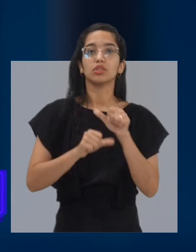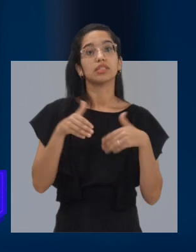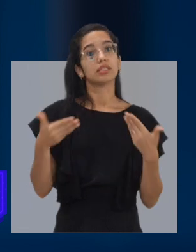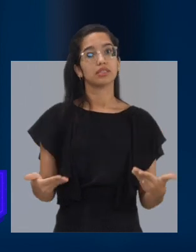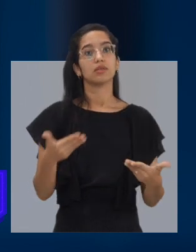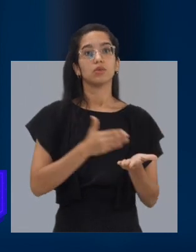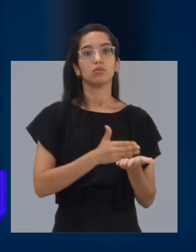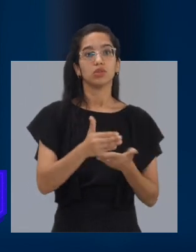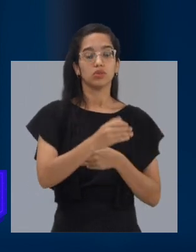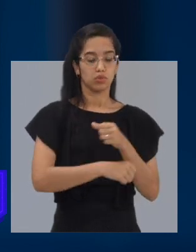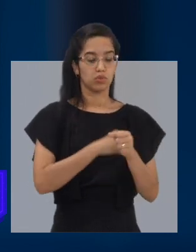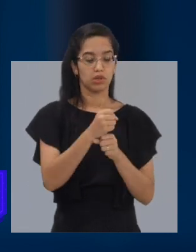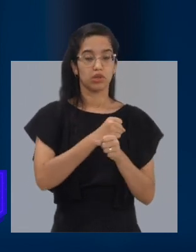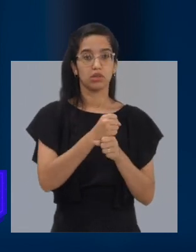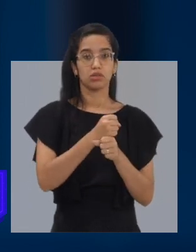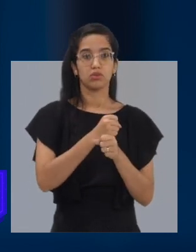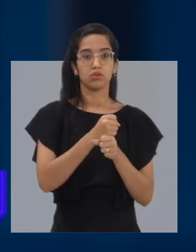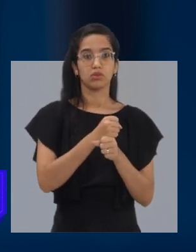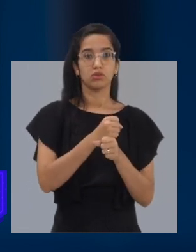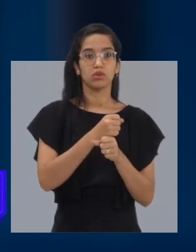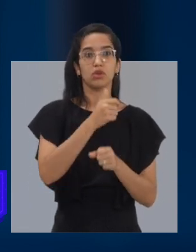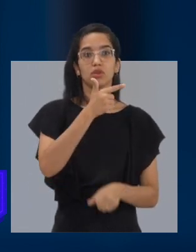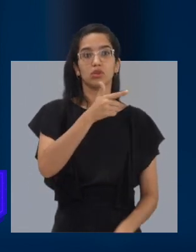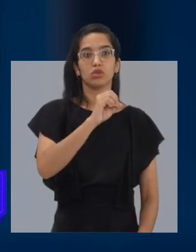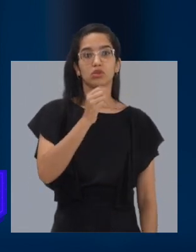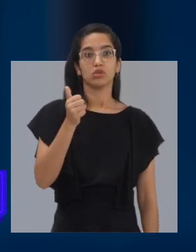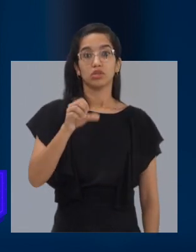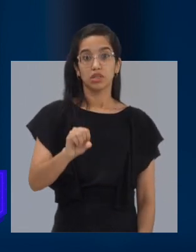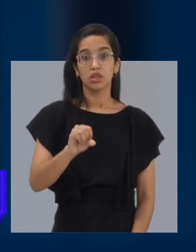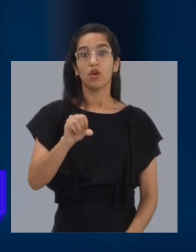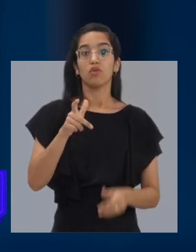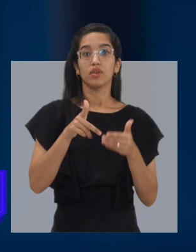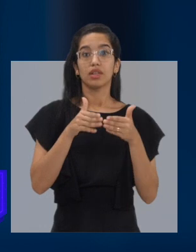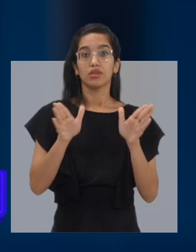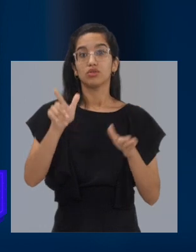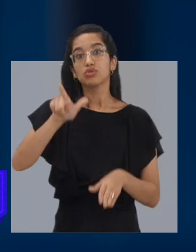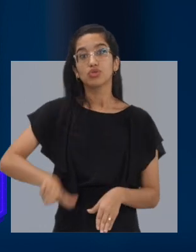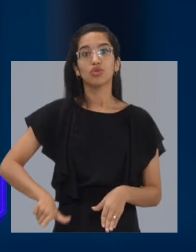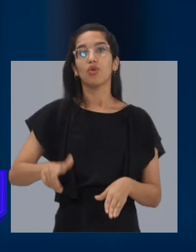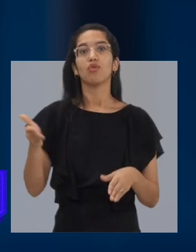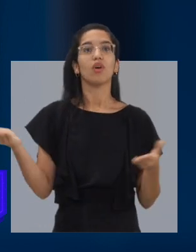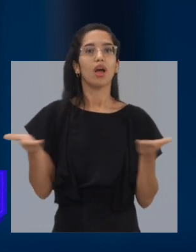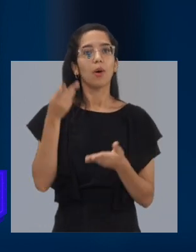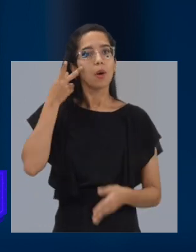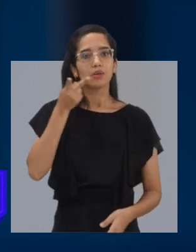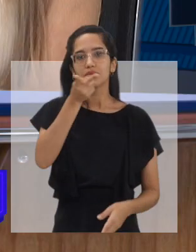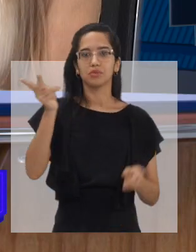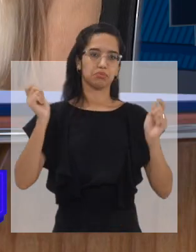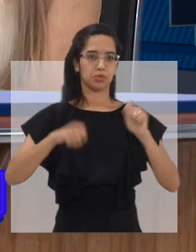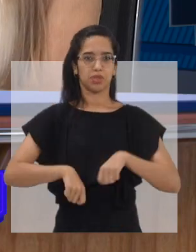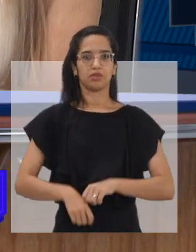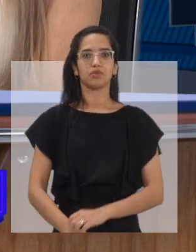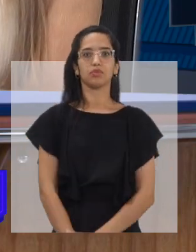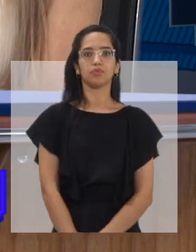2019, quando ele foi reinaugurado, o museu está aberto para visitações normais. Então,